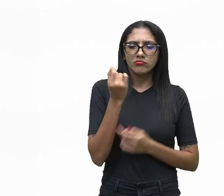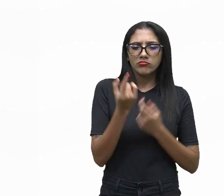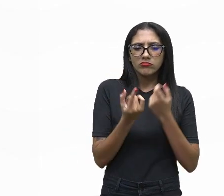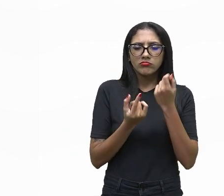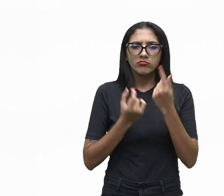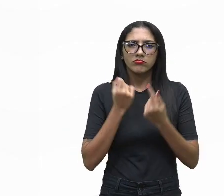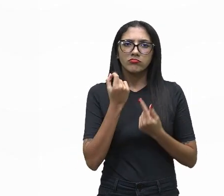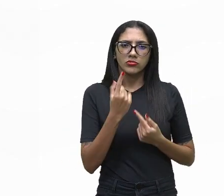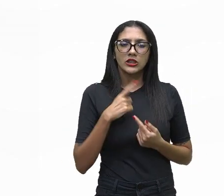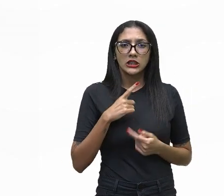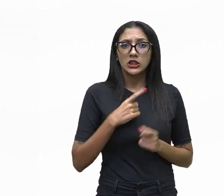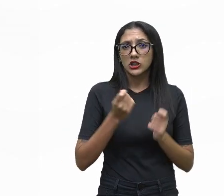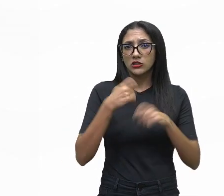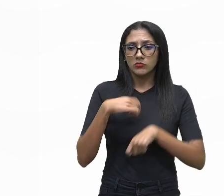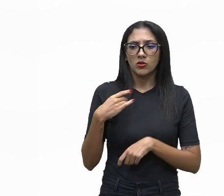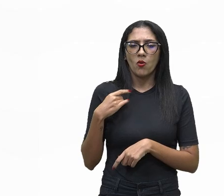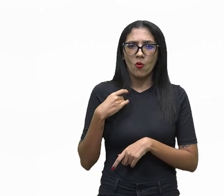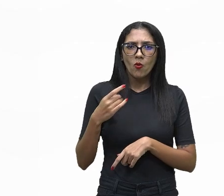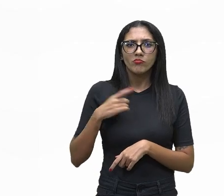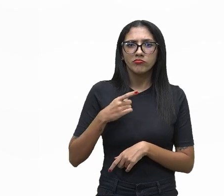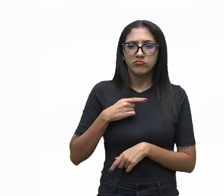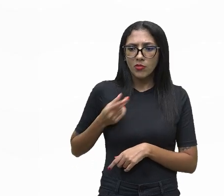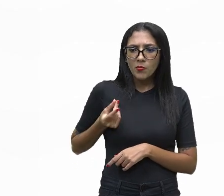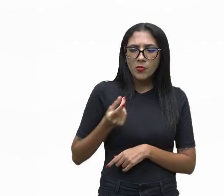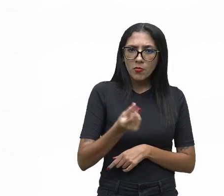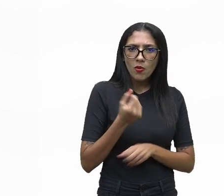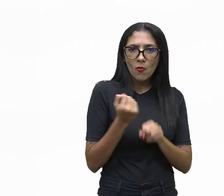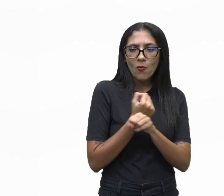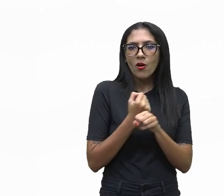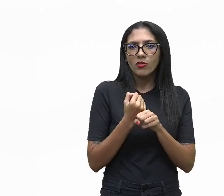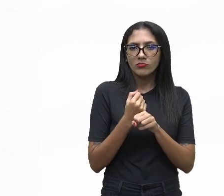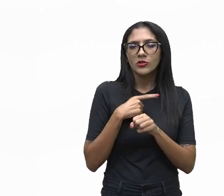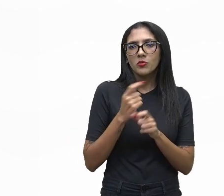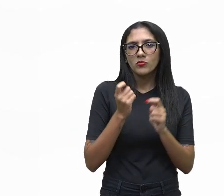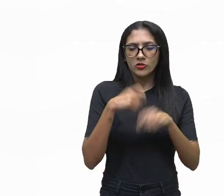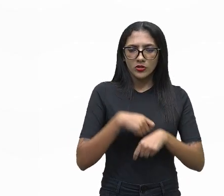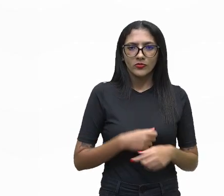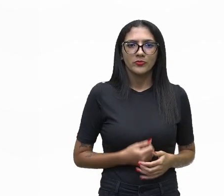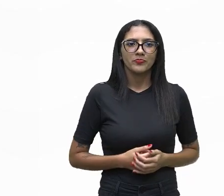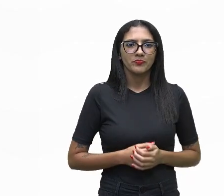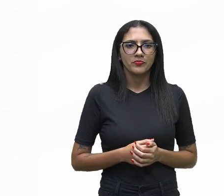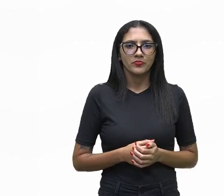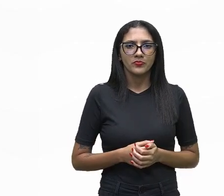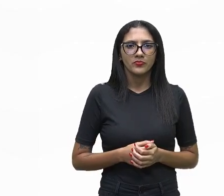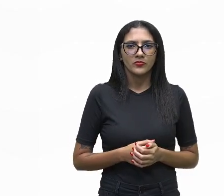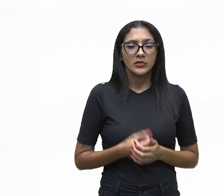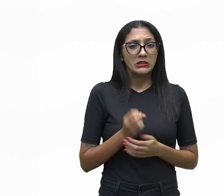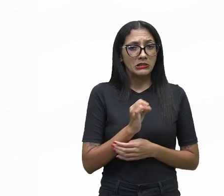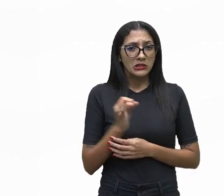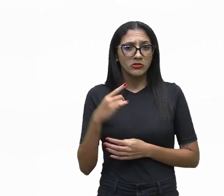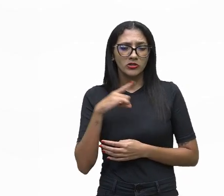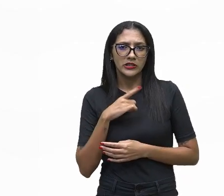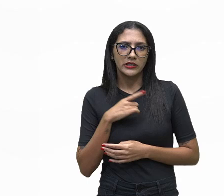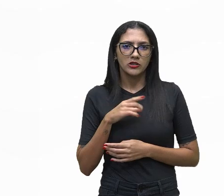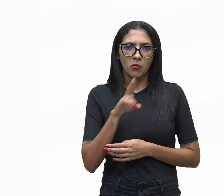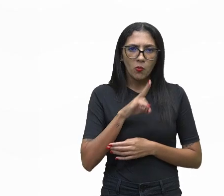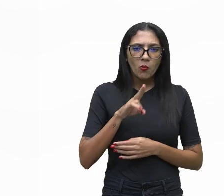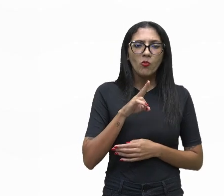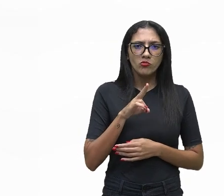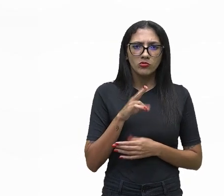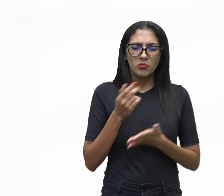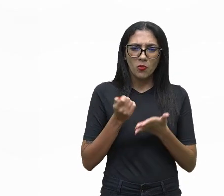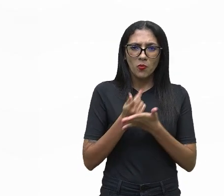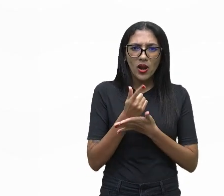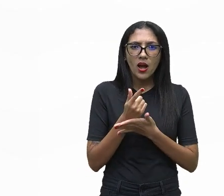tem roupa e calçado que dura um ano inteiro. Mas caso você gaste nesse mês, você anota